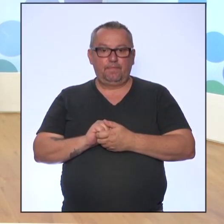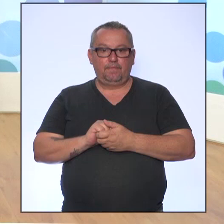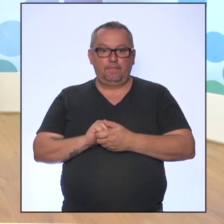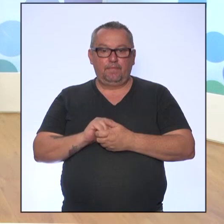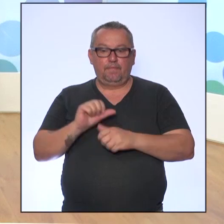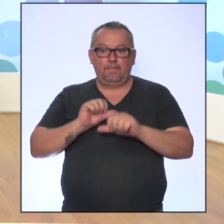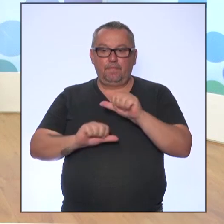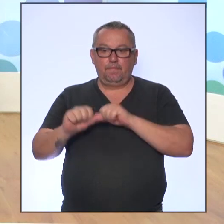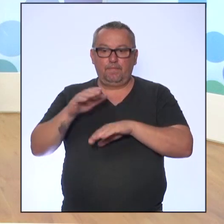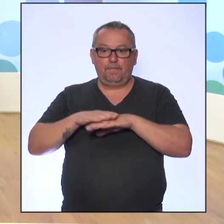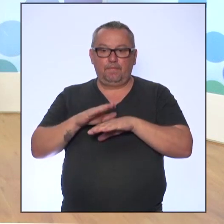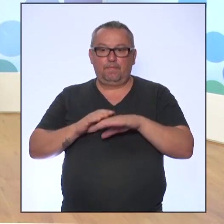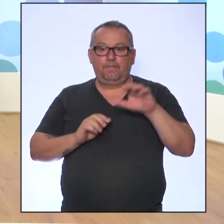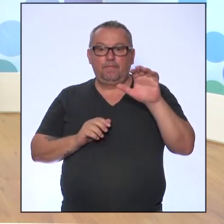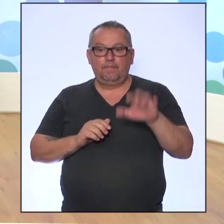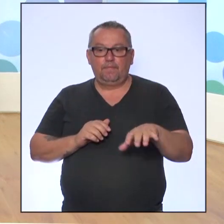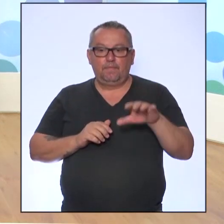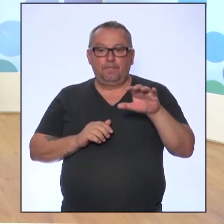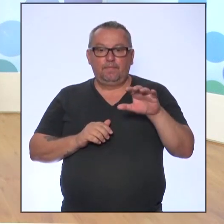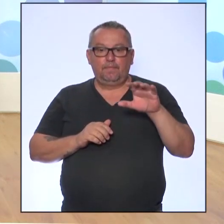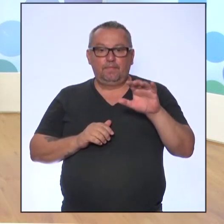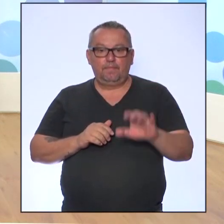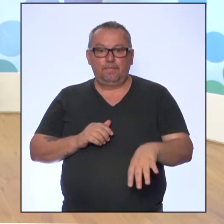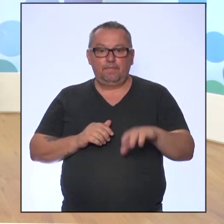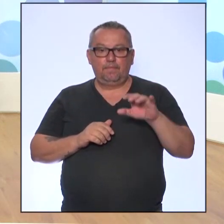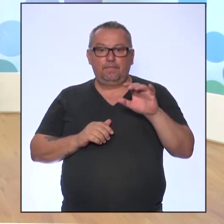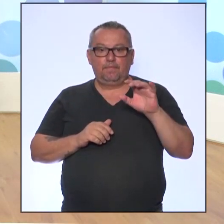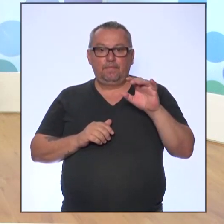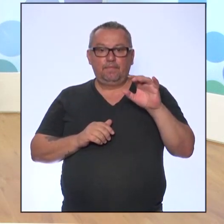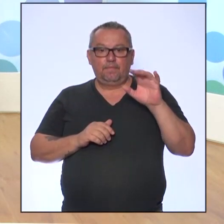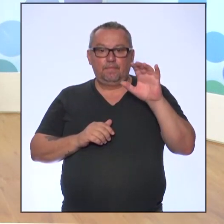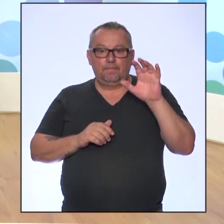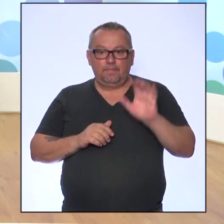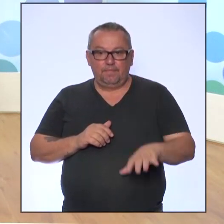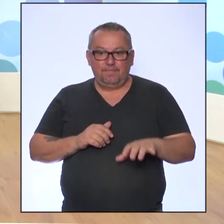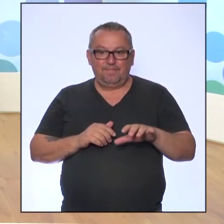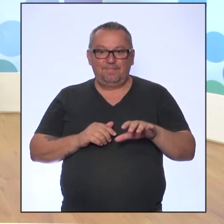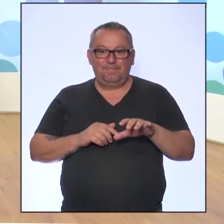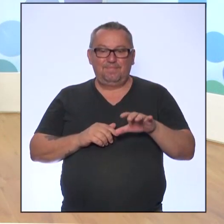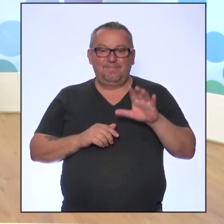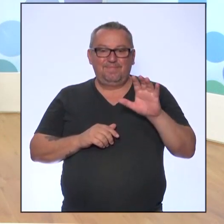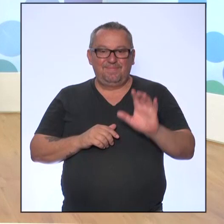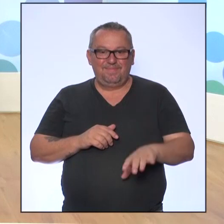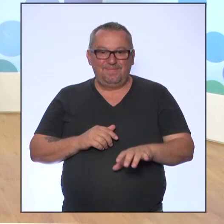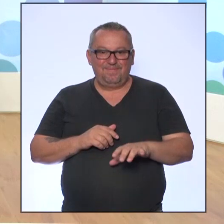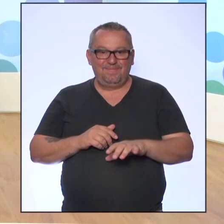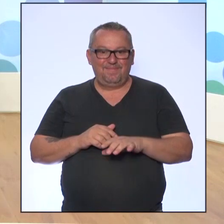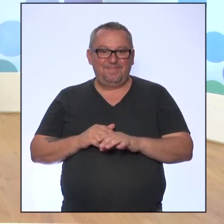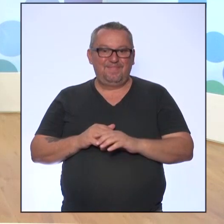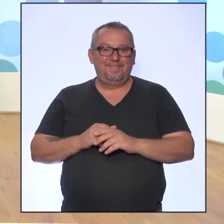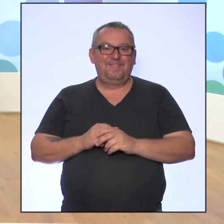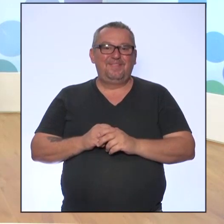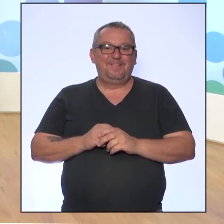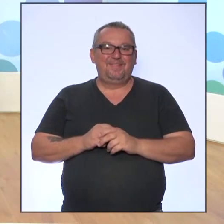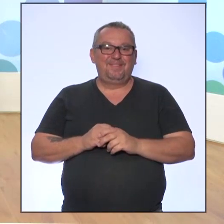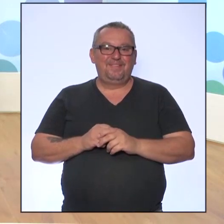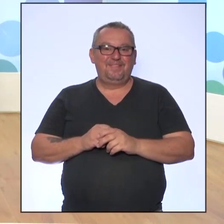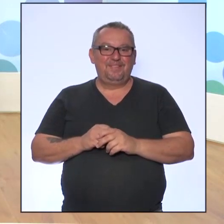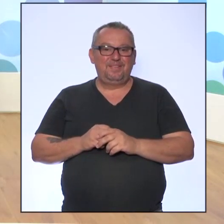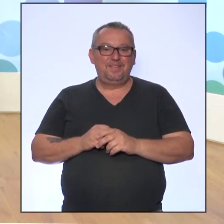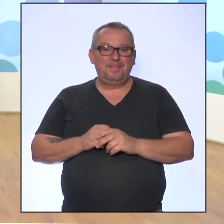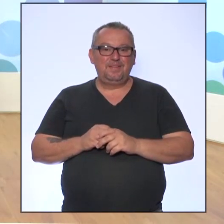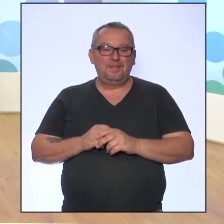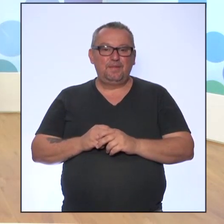Troca a mão. E com a esquerda, não vai muito bem. Sim.